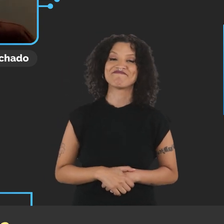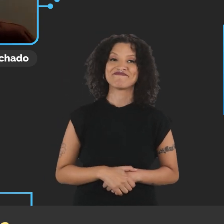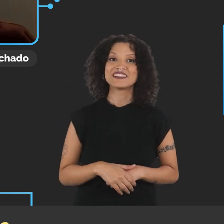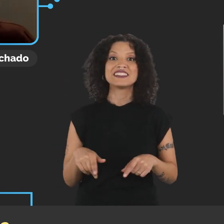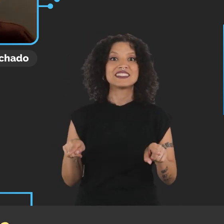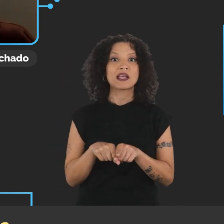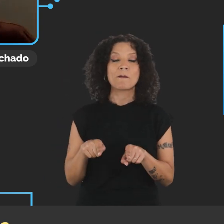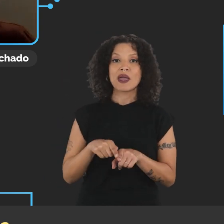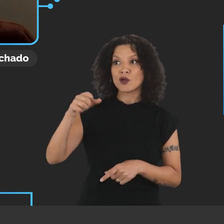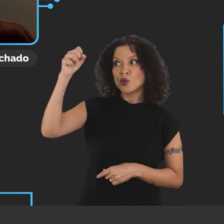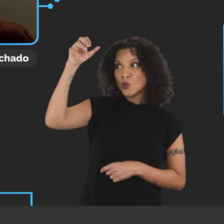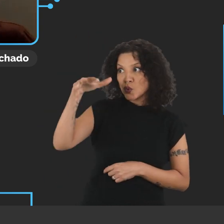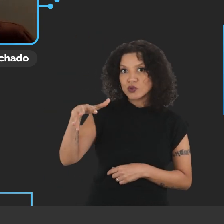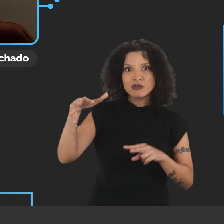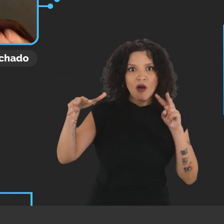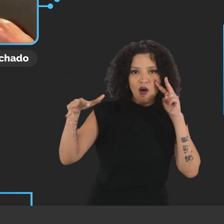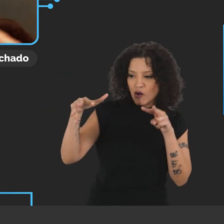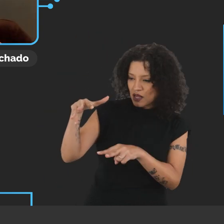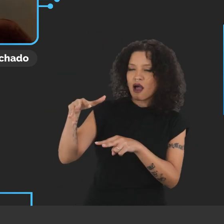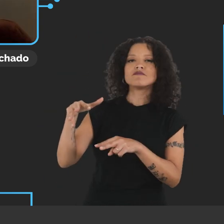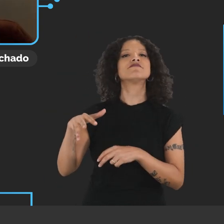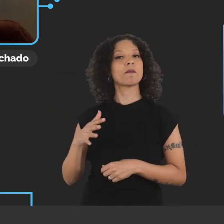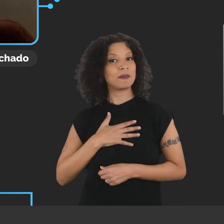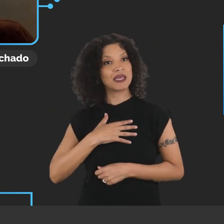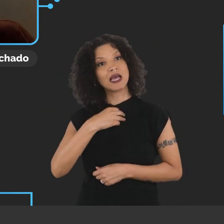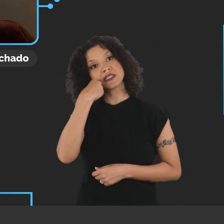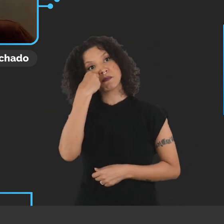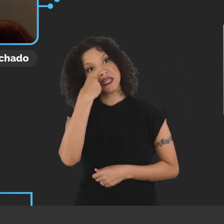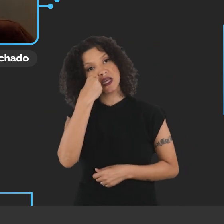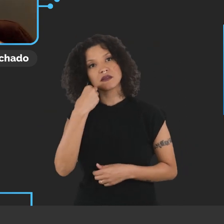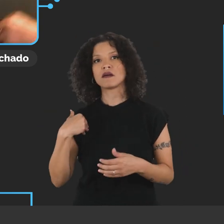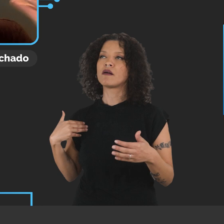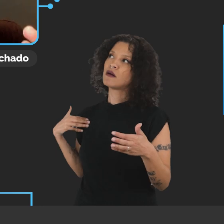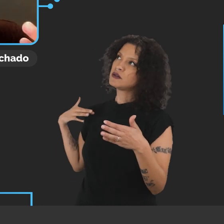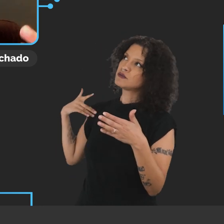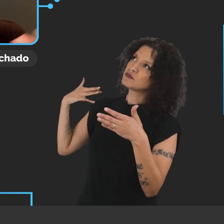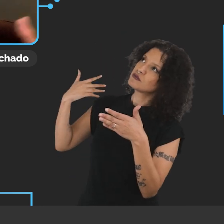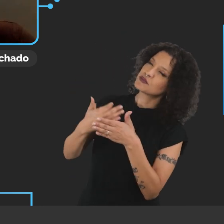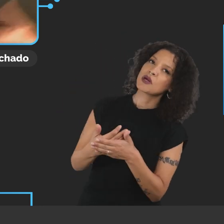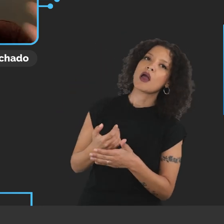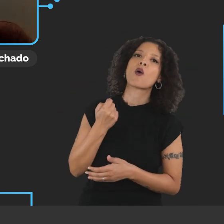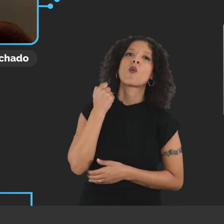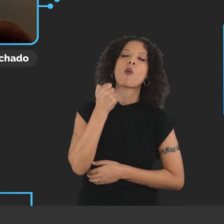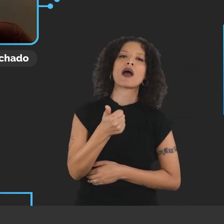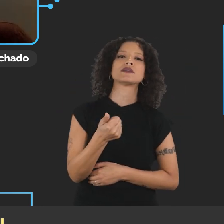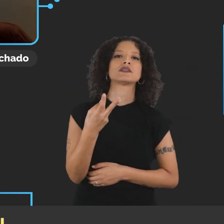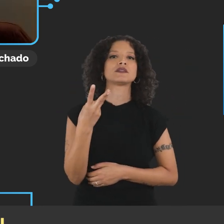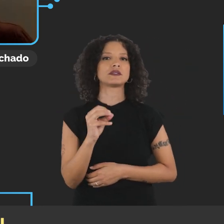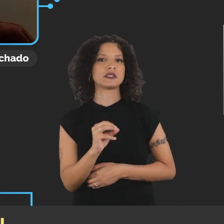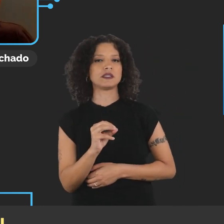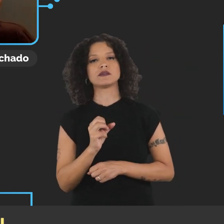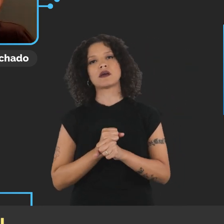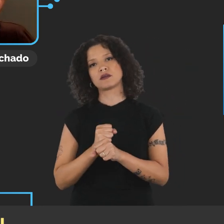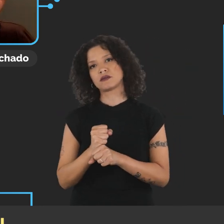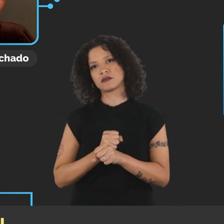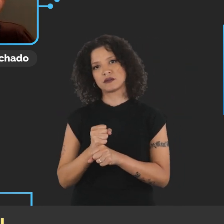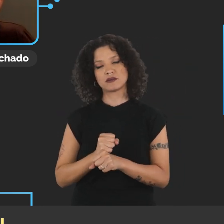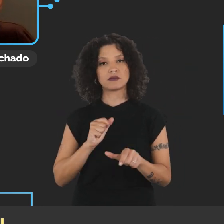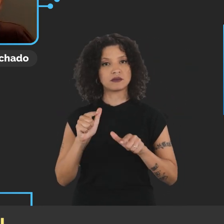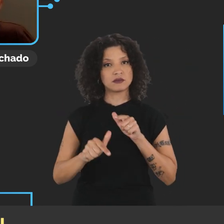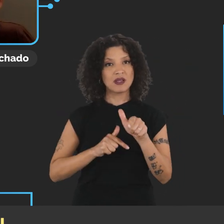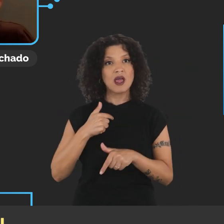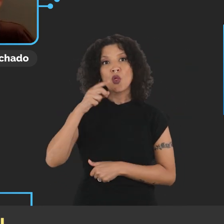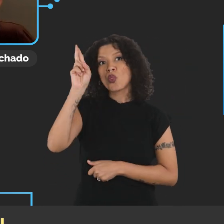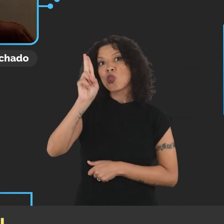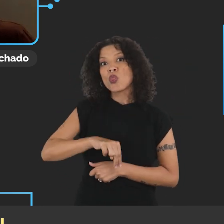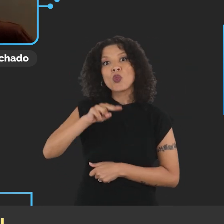joga muita luz é uma percepção muito minha, né? De, ao longo desses meus quase 30 anos trabalhando no mercado